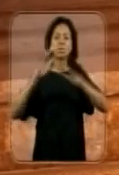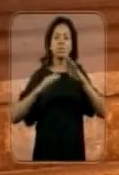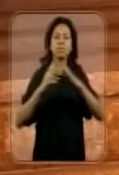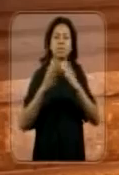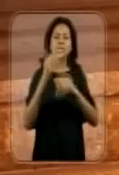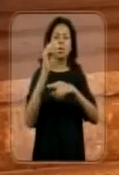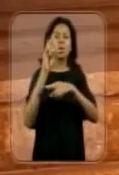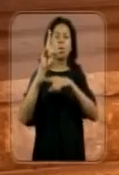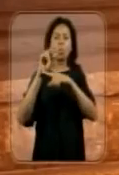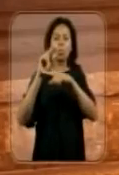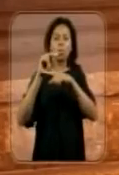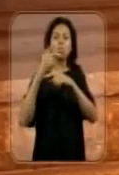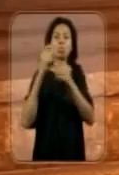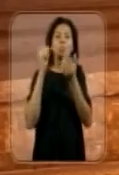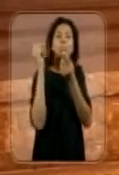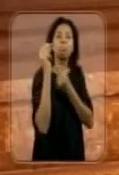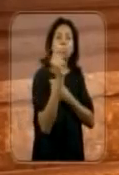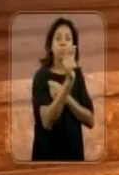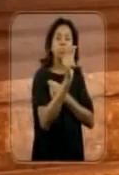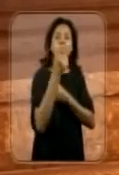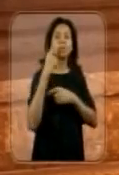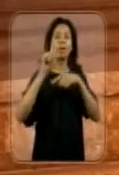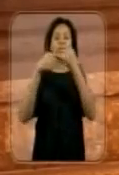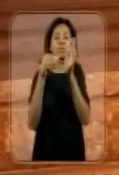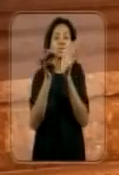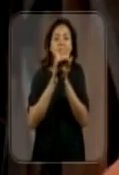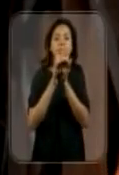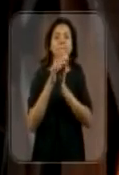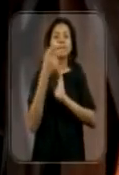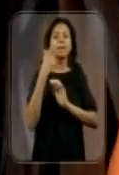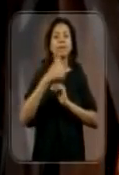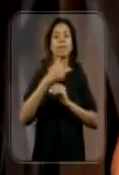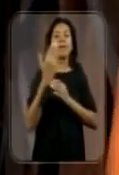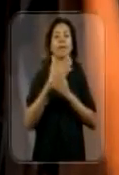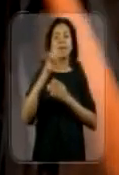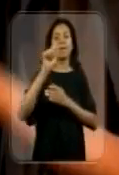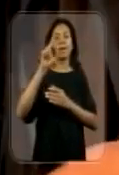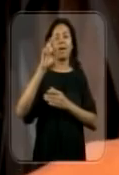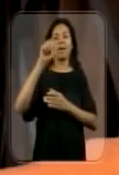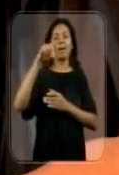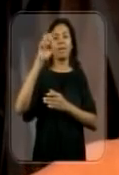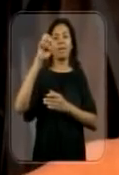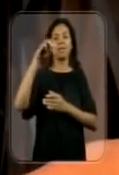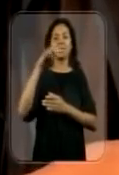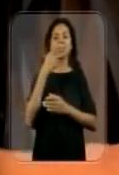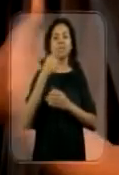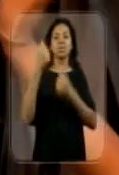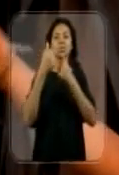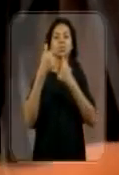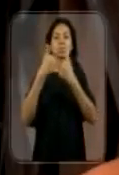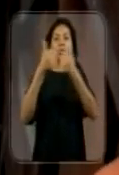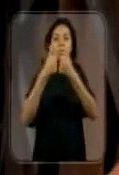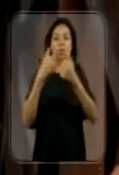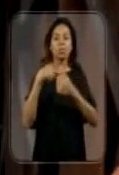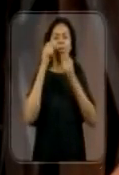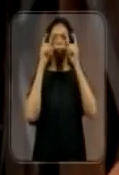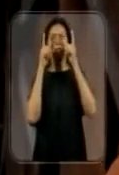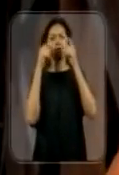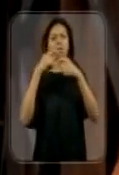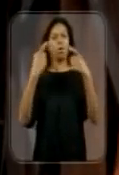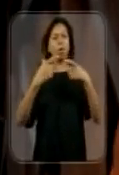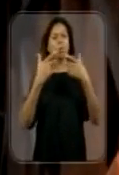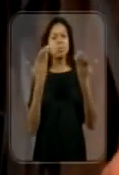escola, muitas vezes eu passei do ponto, muitas vezes, teve uma vez que eu cheguei para a garagem do ônibus, eu dormi dentro do ônibus, quando eu